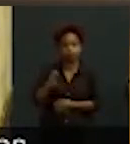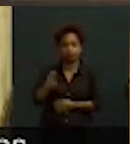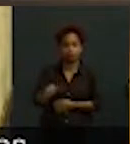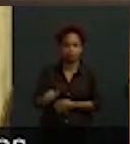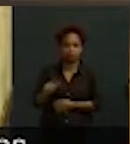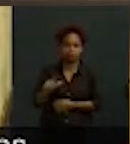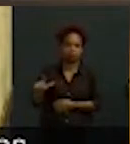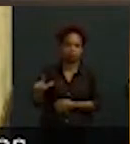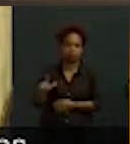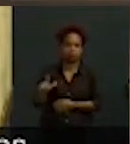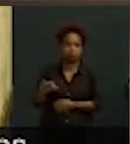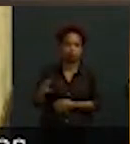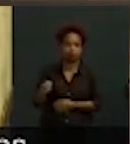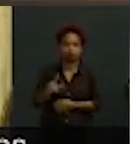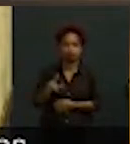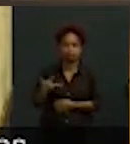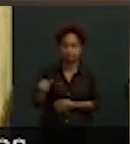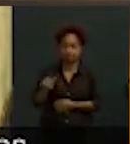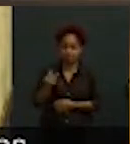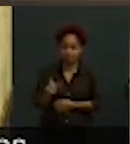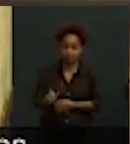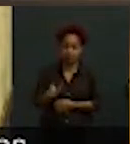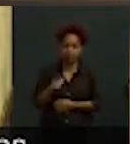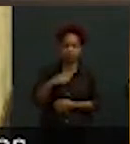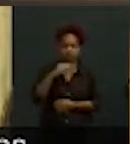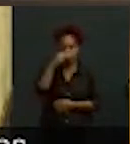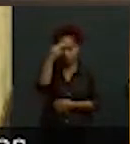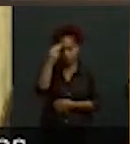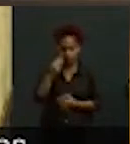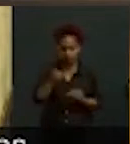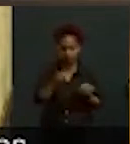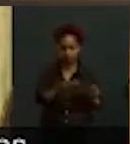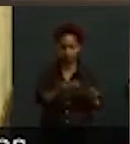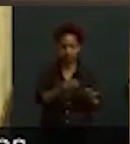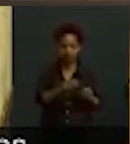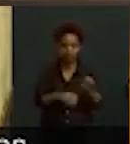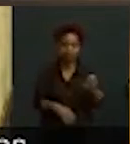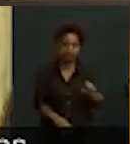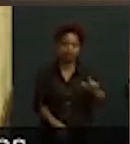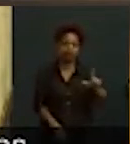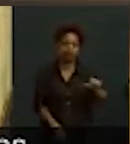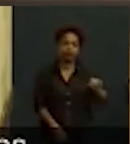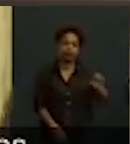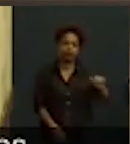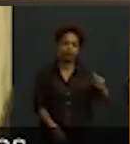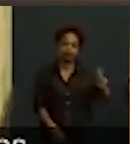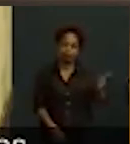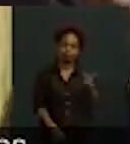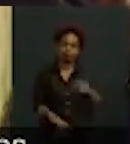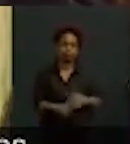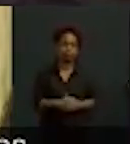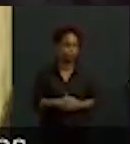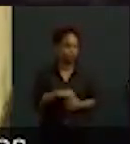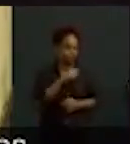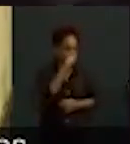Josélia Mendonça, na pessoa de sua sobrinha Eloá Mendonça de Oliveira.